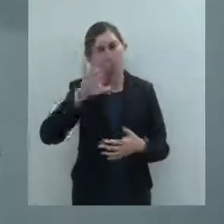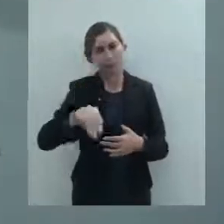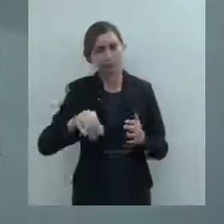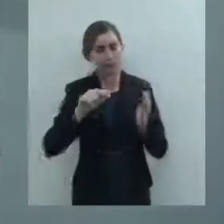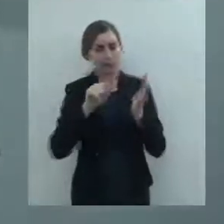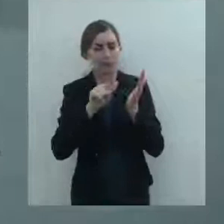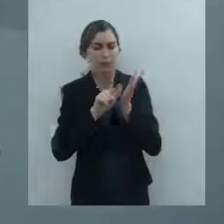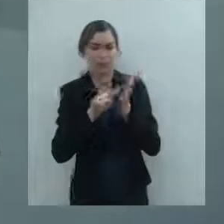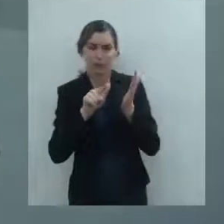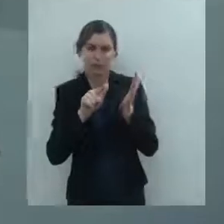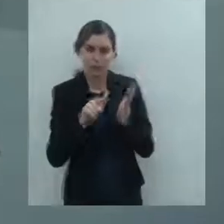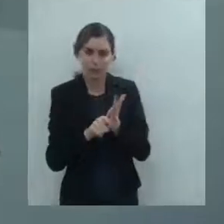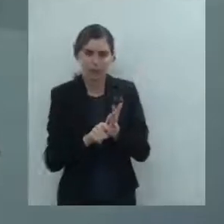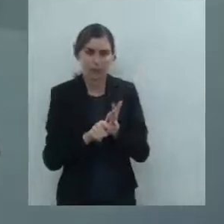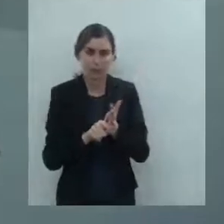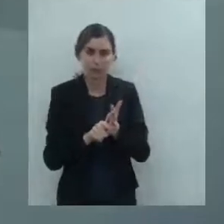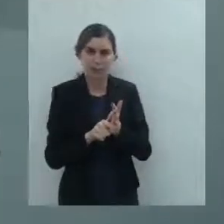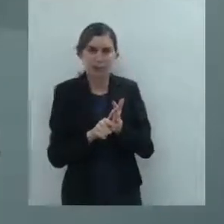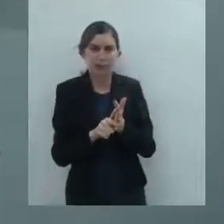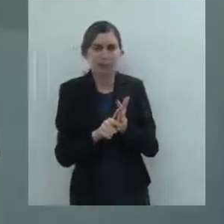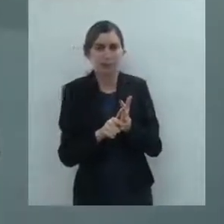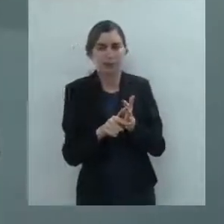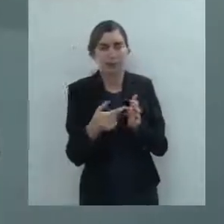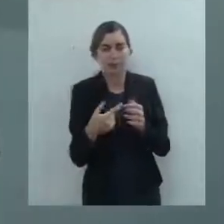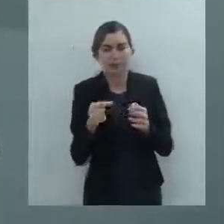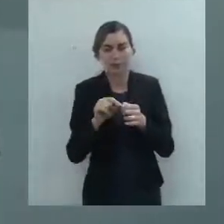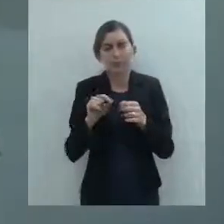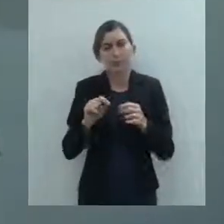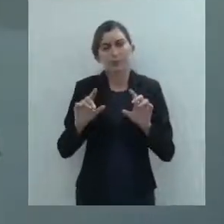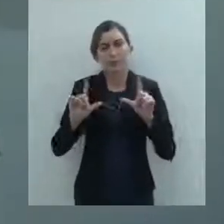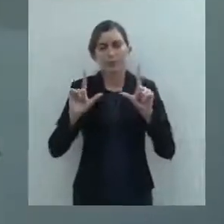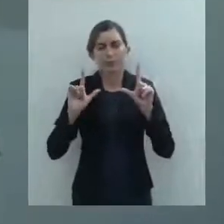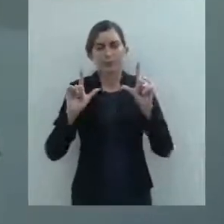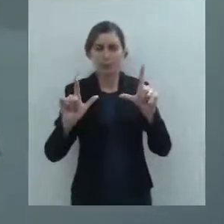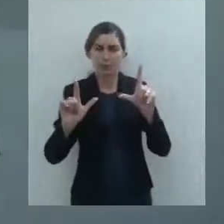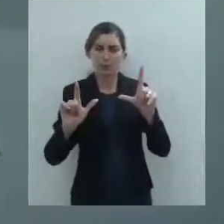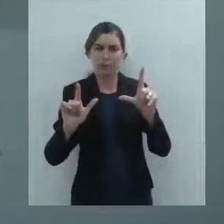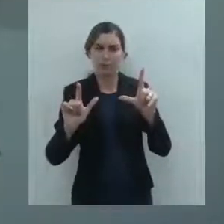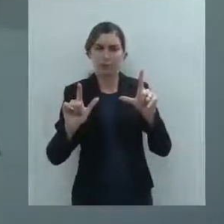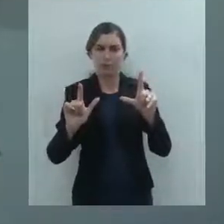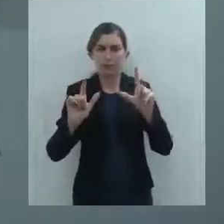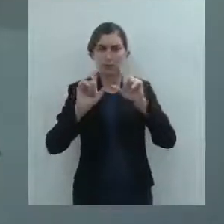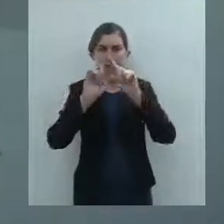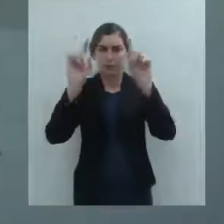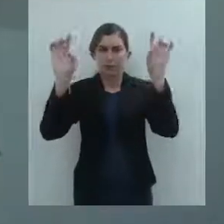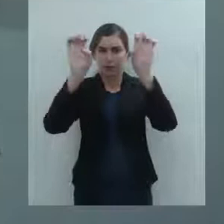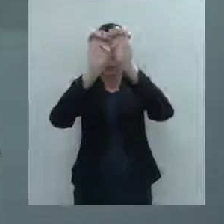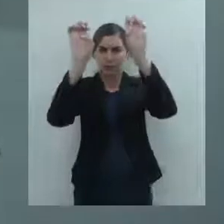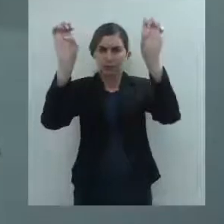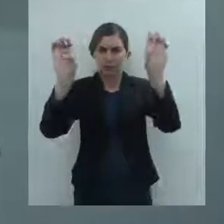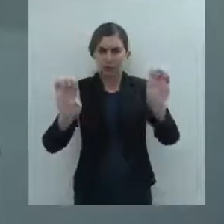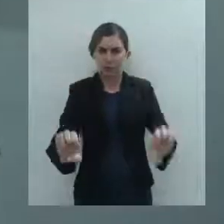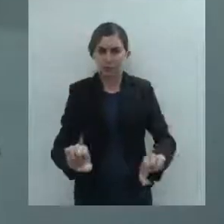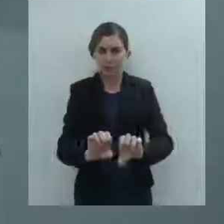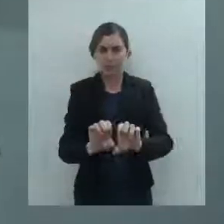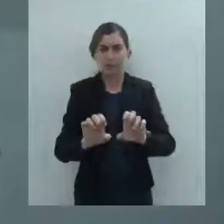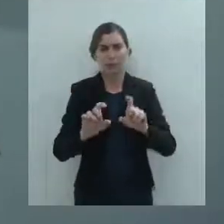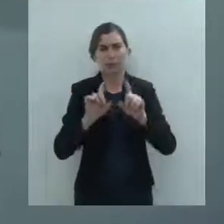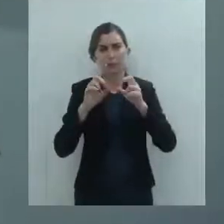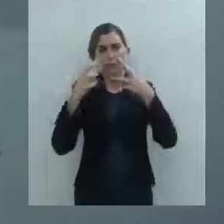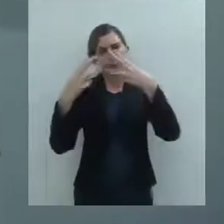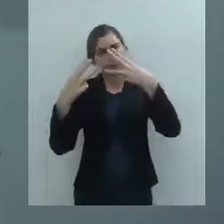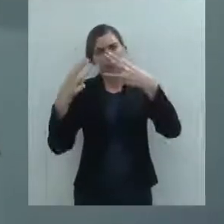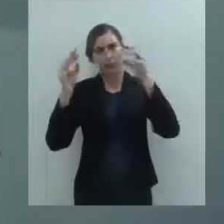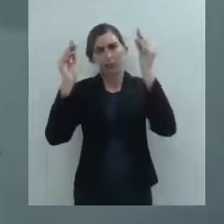pegar uma folhinha numa folha feita essa daqui ó e vai colocar o esquema contando essas três